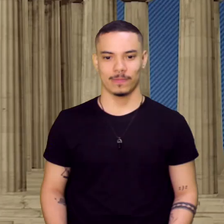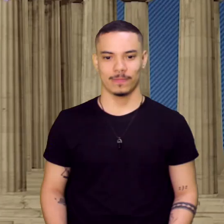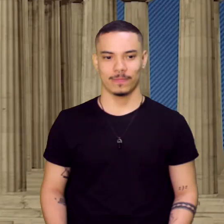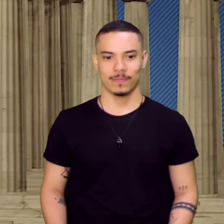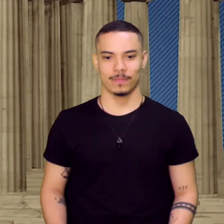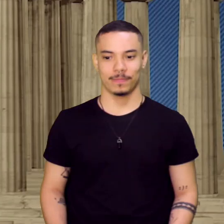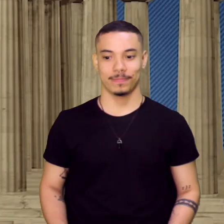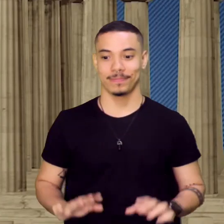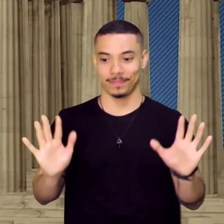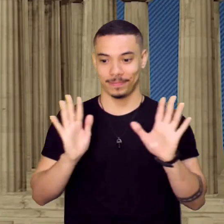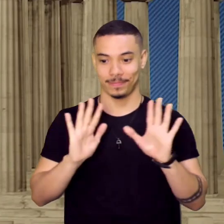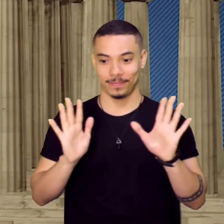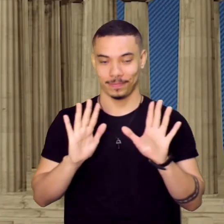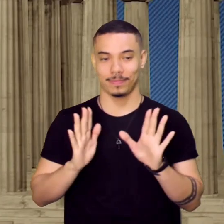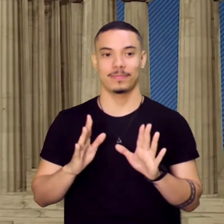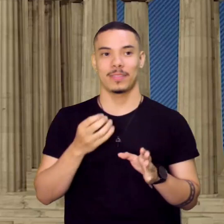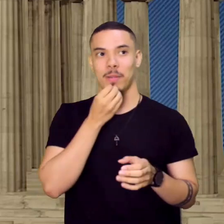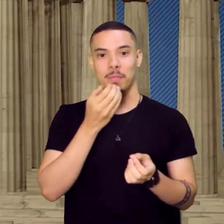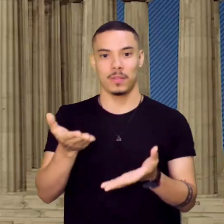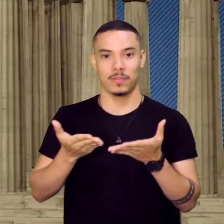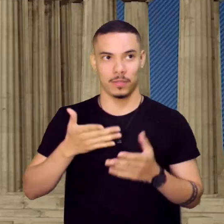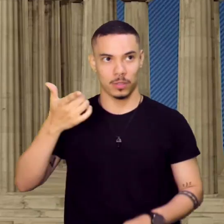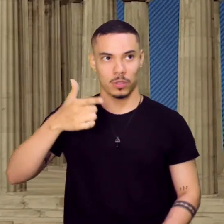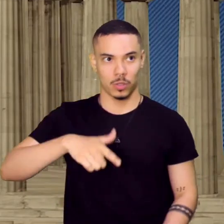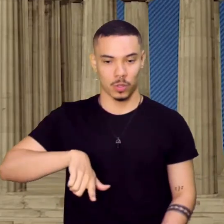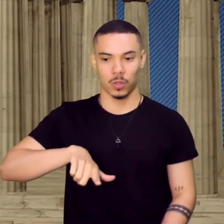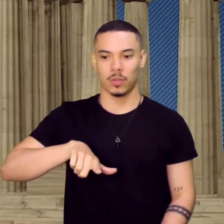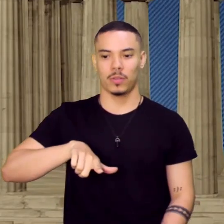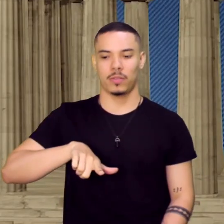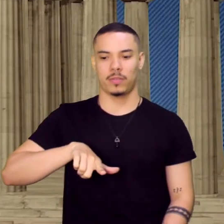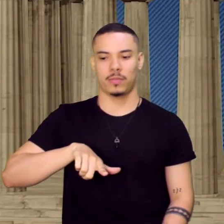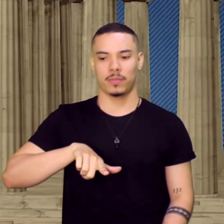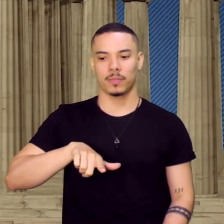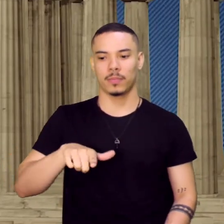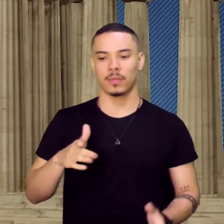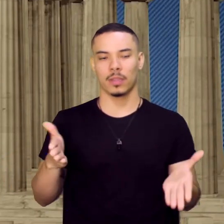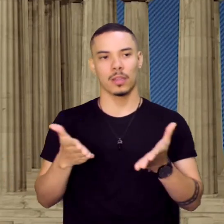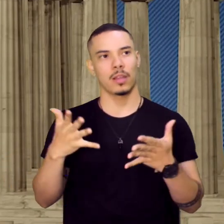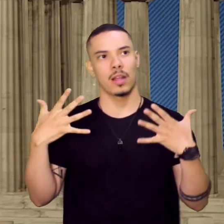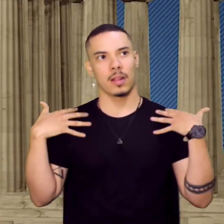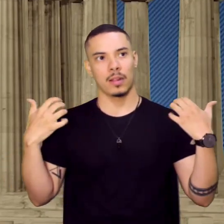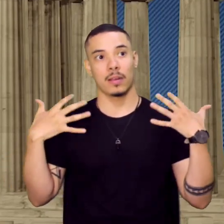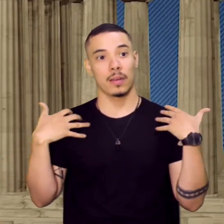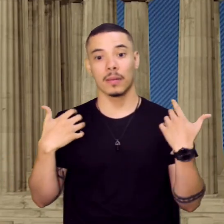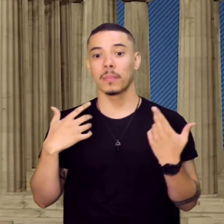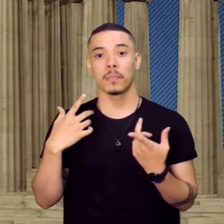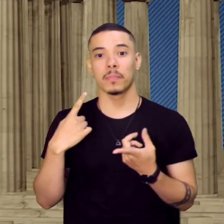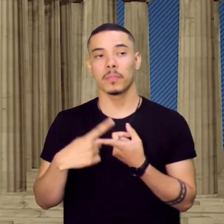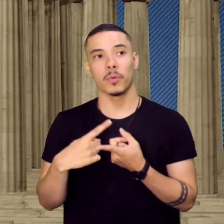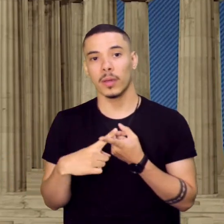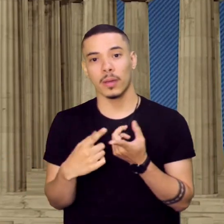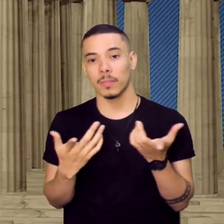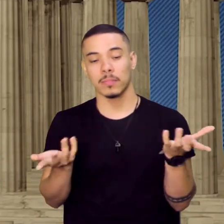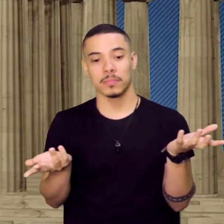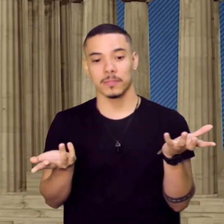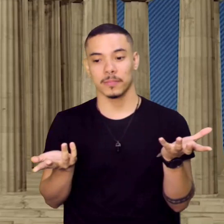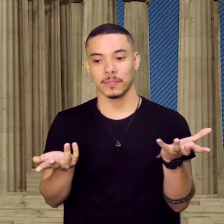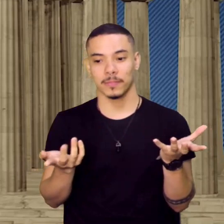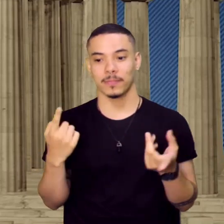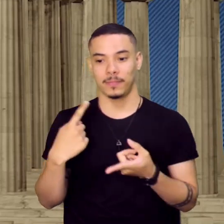Olá queridos bem vindo de volta e olha só que alegria sabe porque alegria